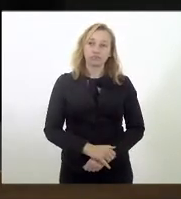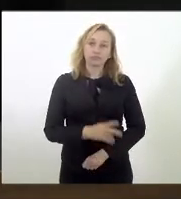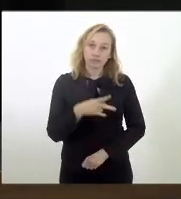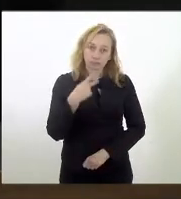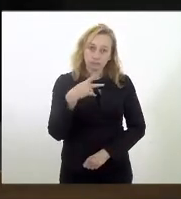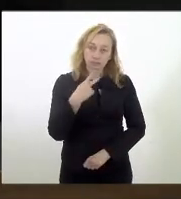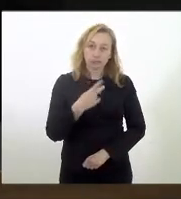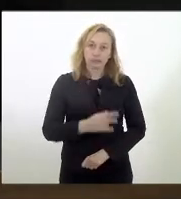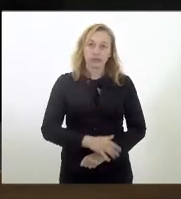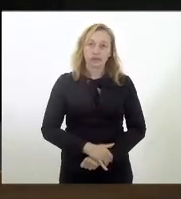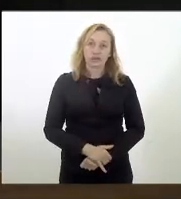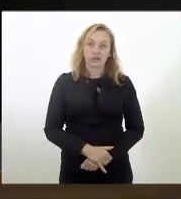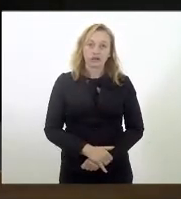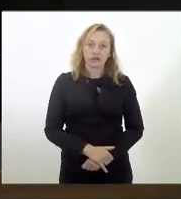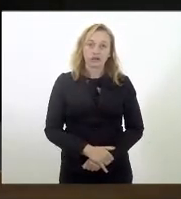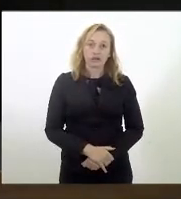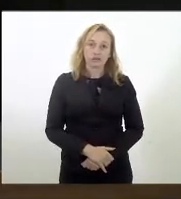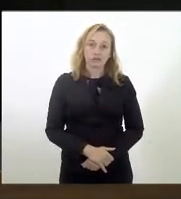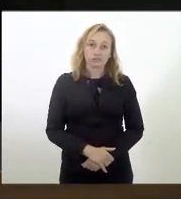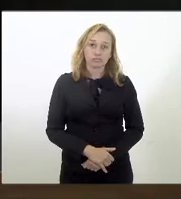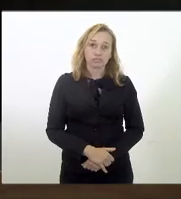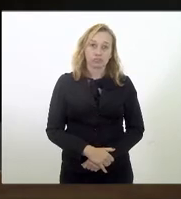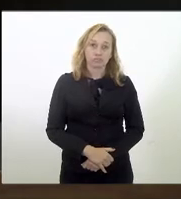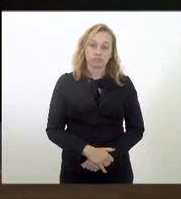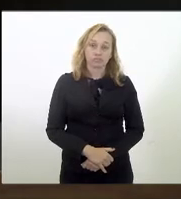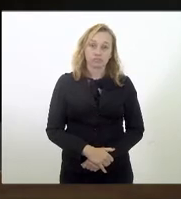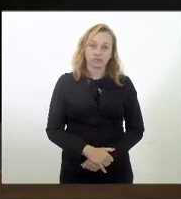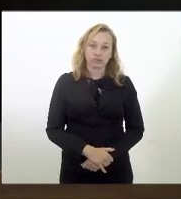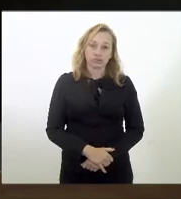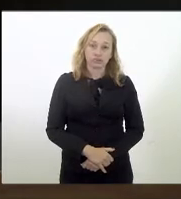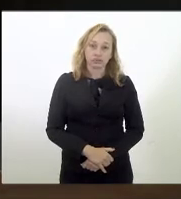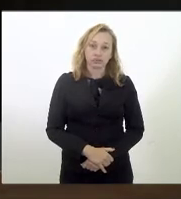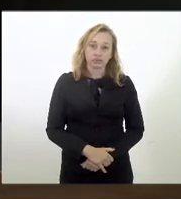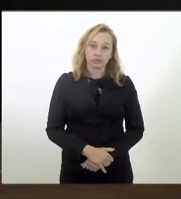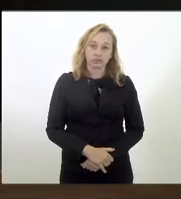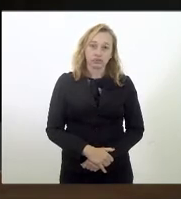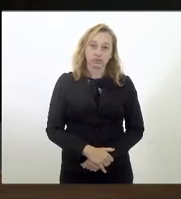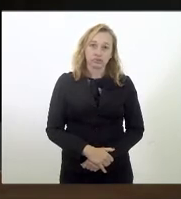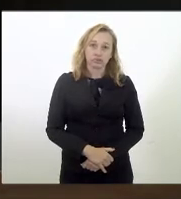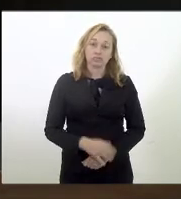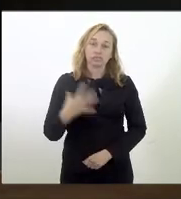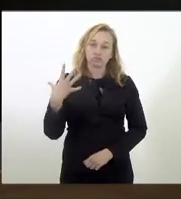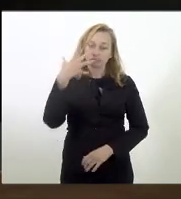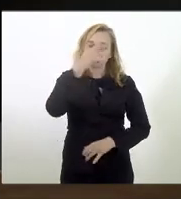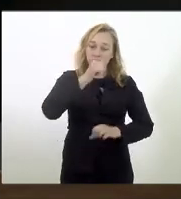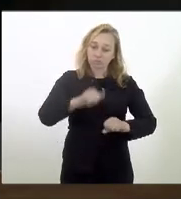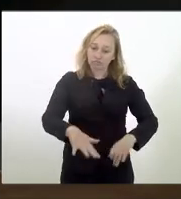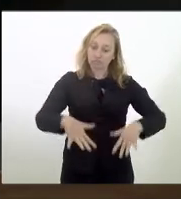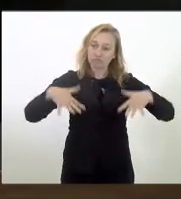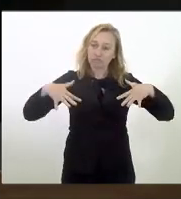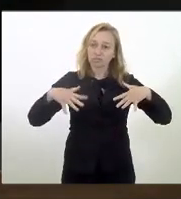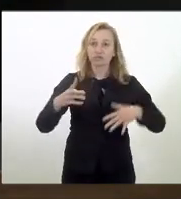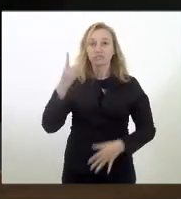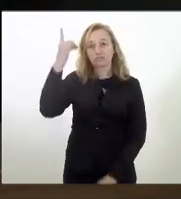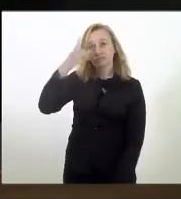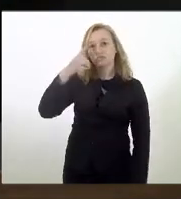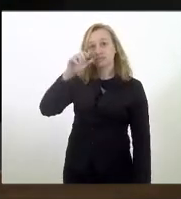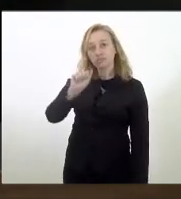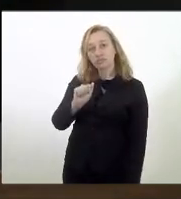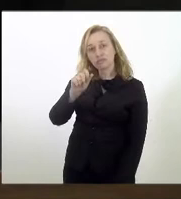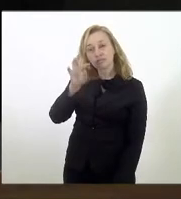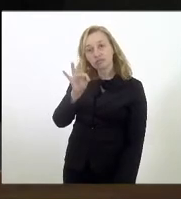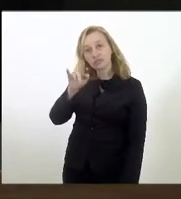Dizer que esse belíssimo plenário, deputado Átila Nunes, a